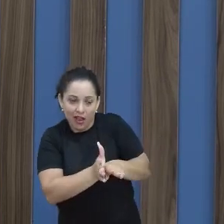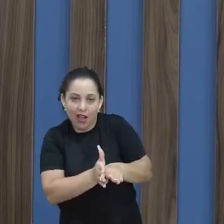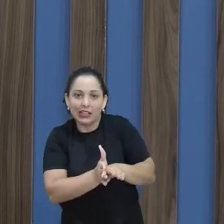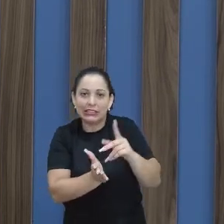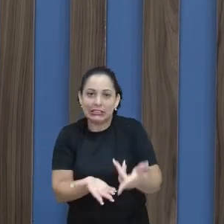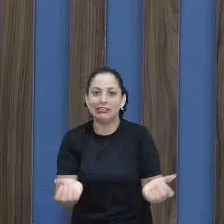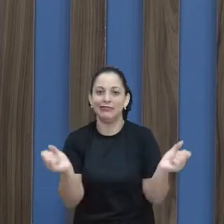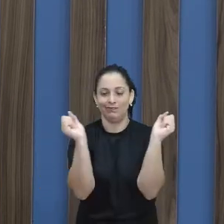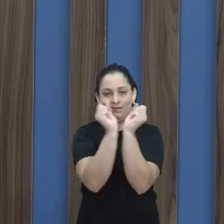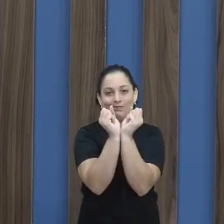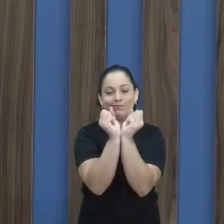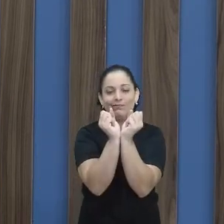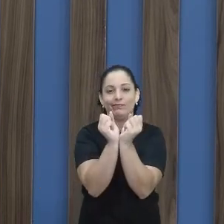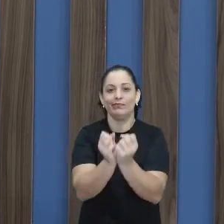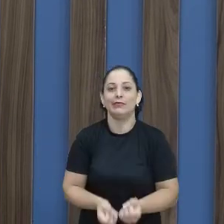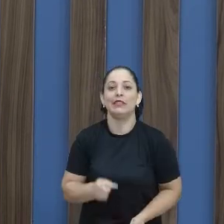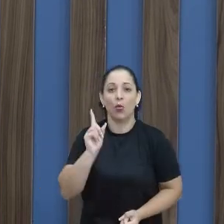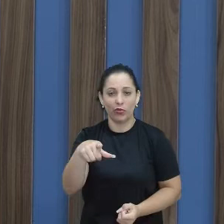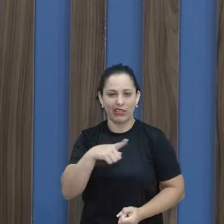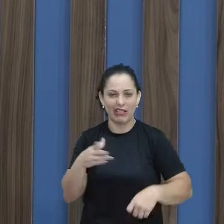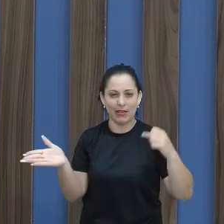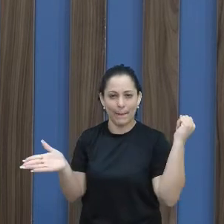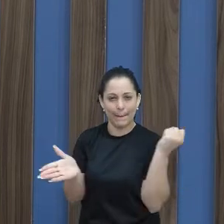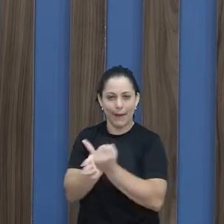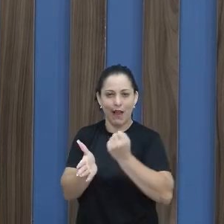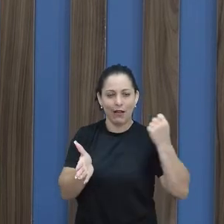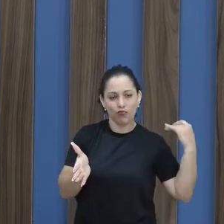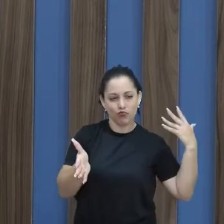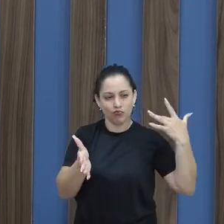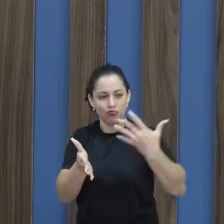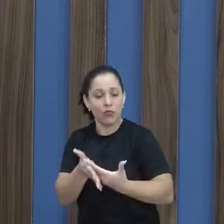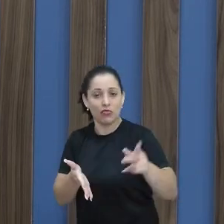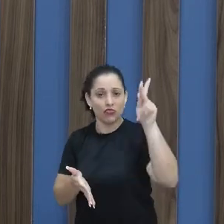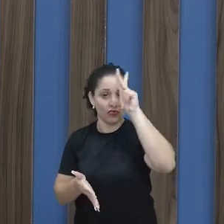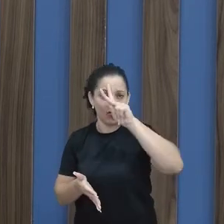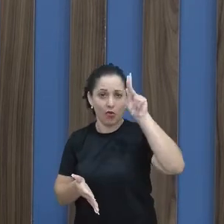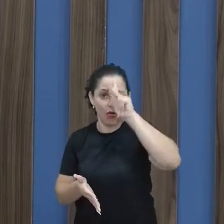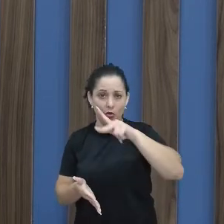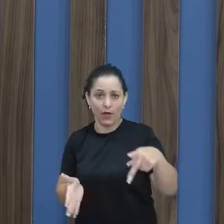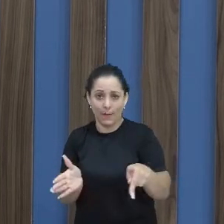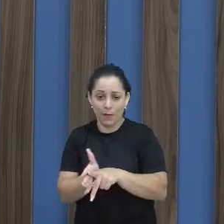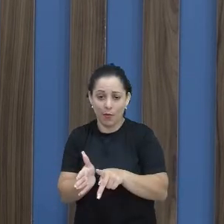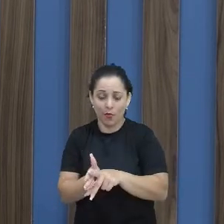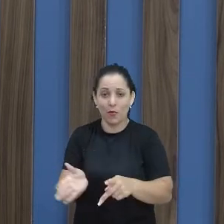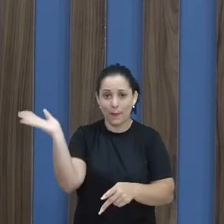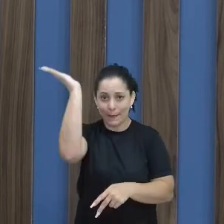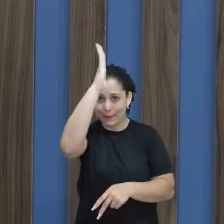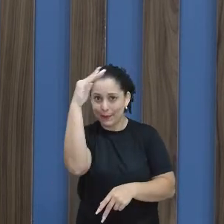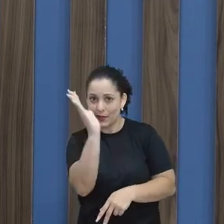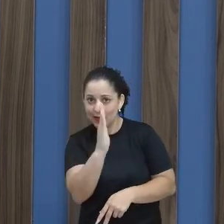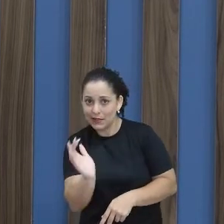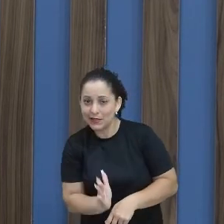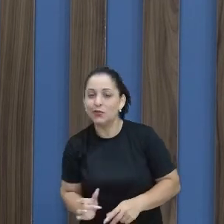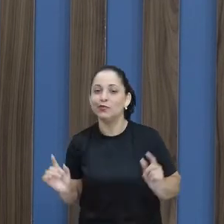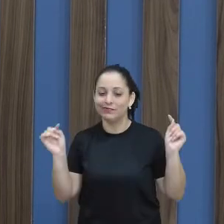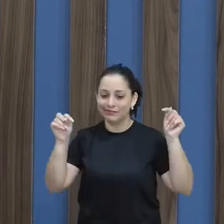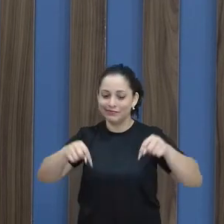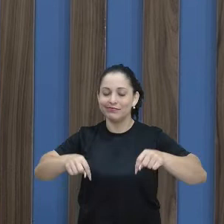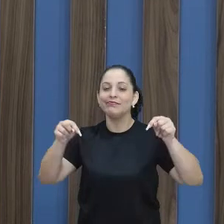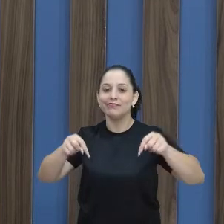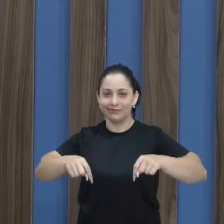gente tem essa marca aí histórica na história do nosso país, principalmente,